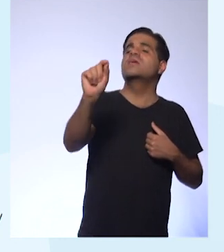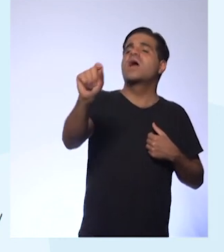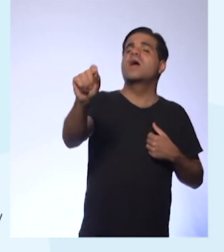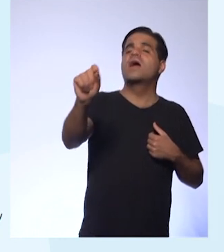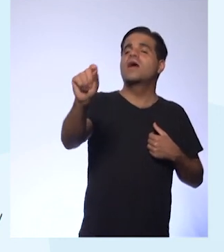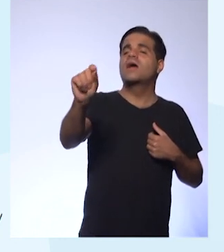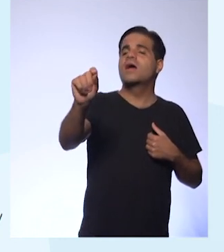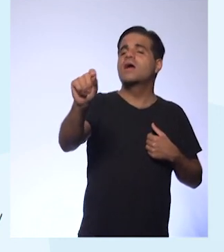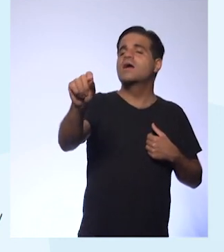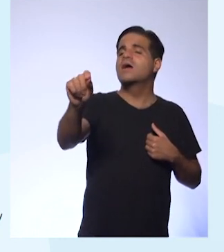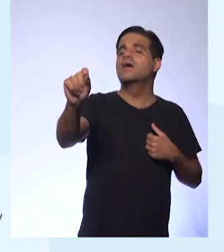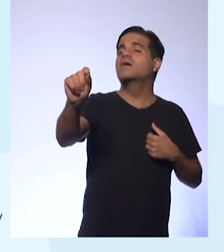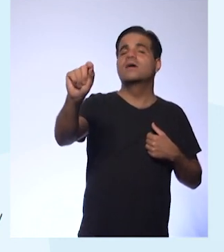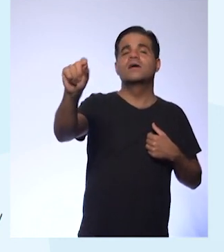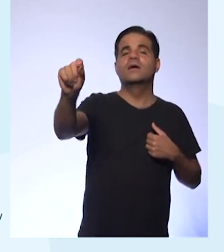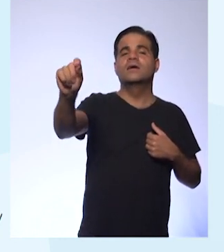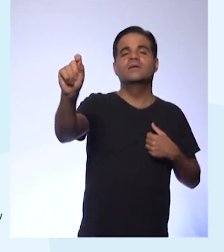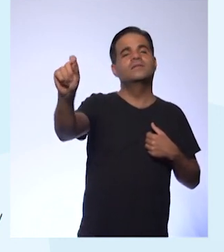você?